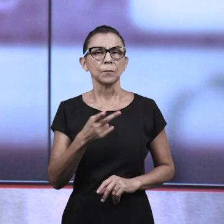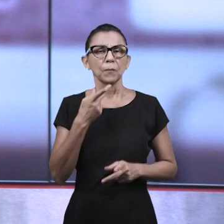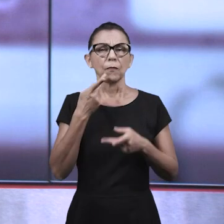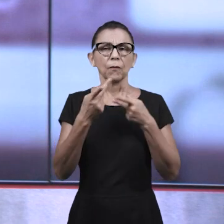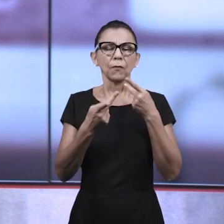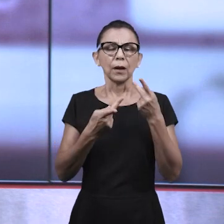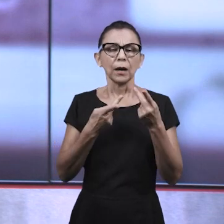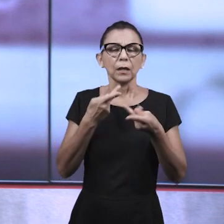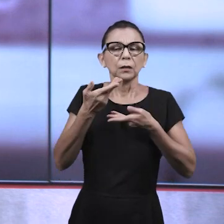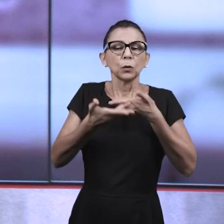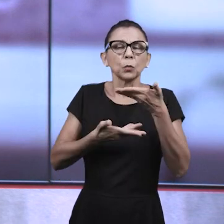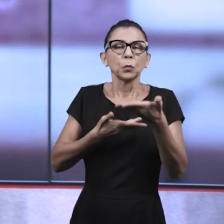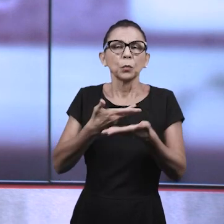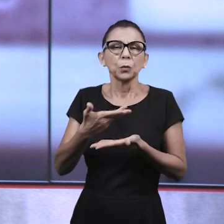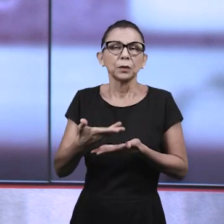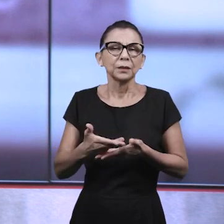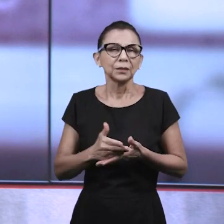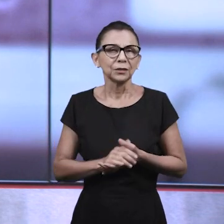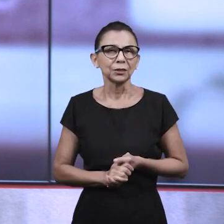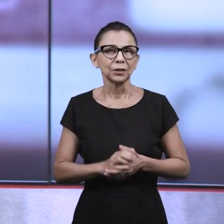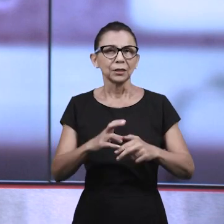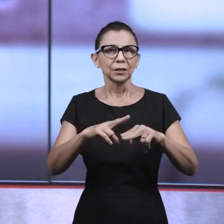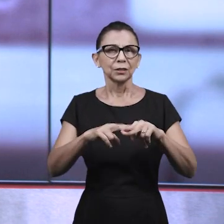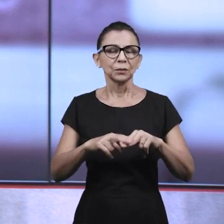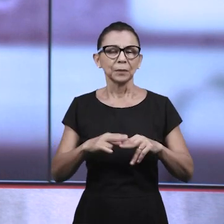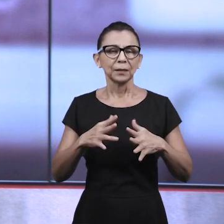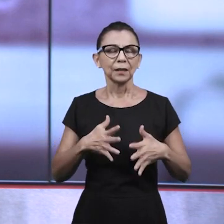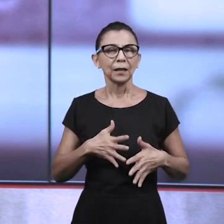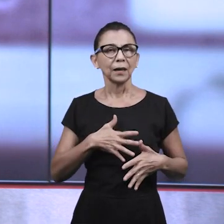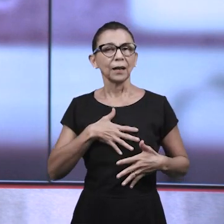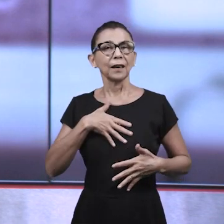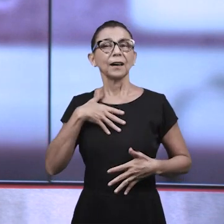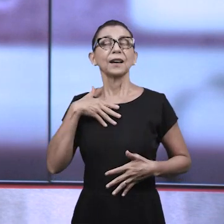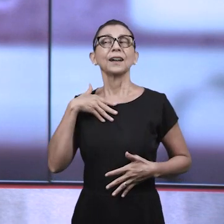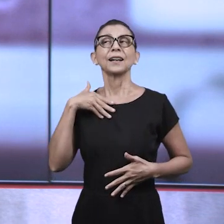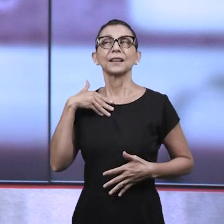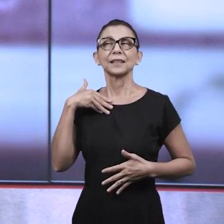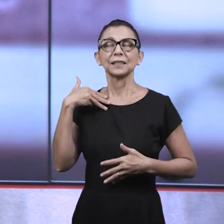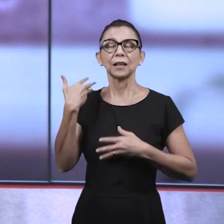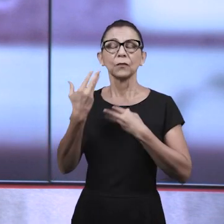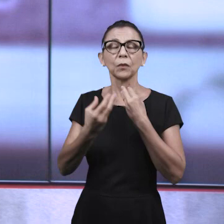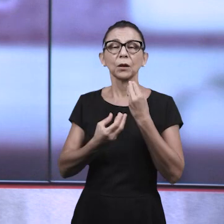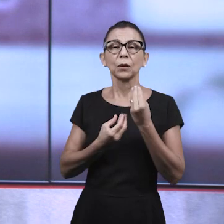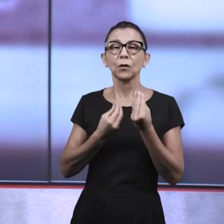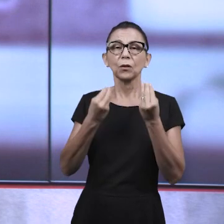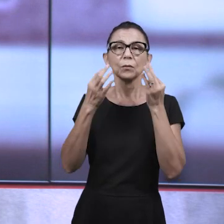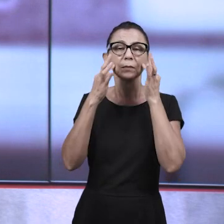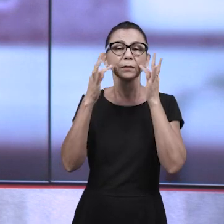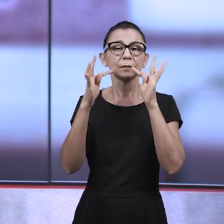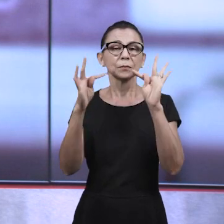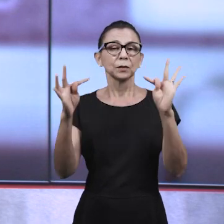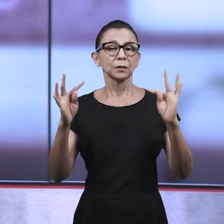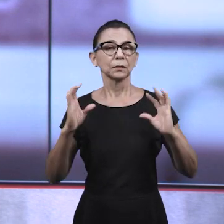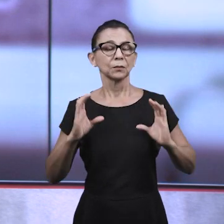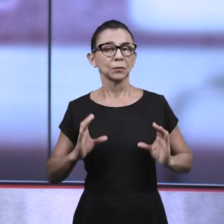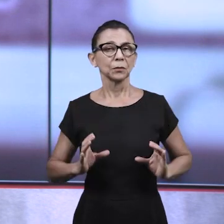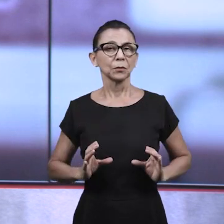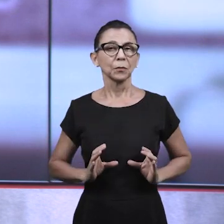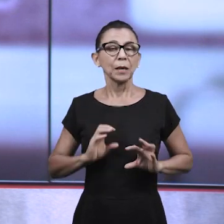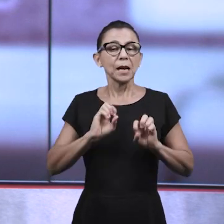sempre agradável, temperada com sal, para que saibais como vos convém responder a cada